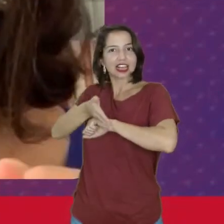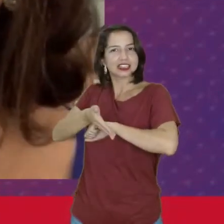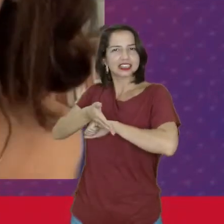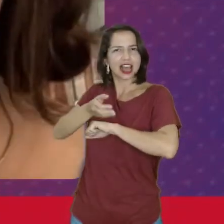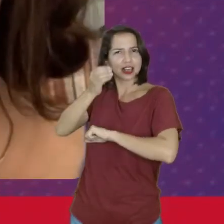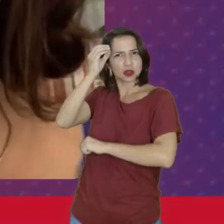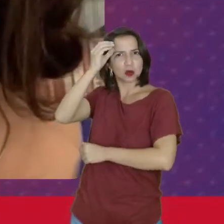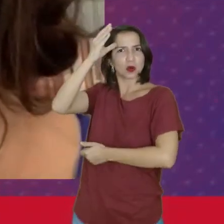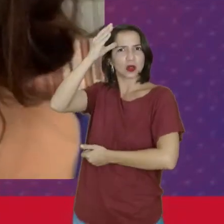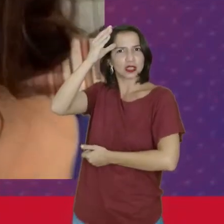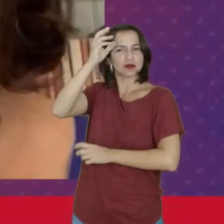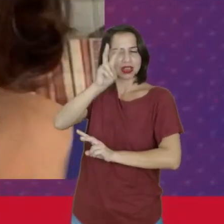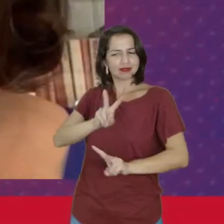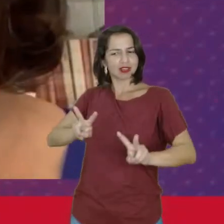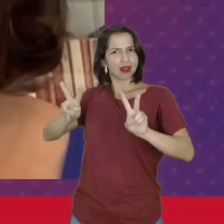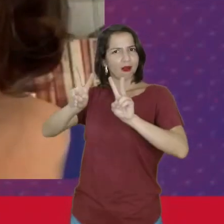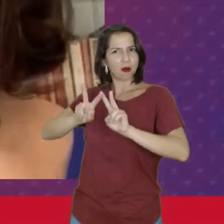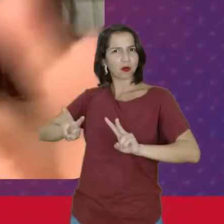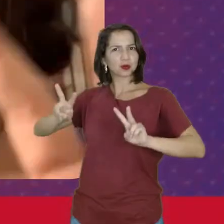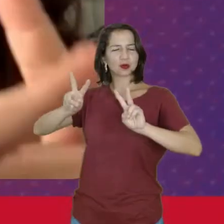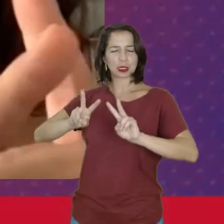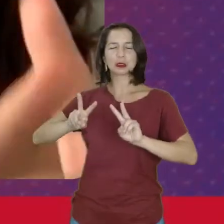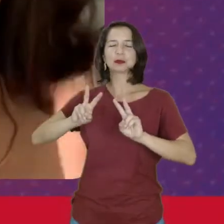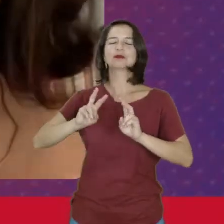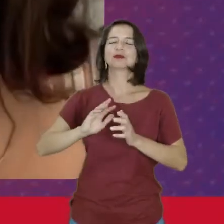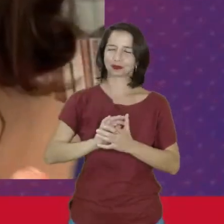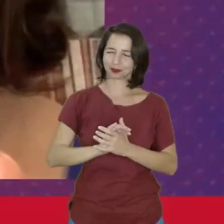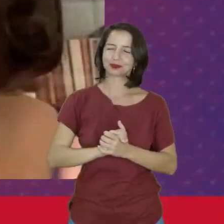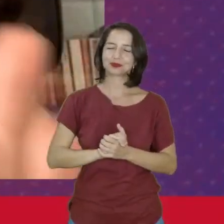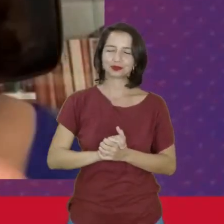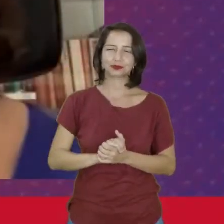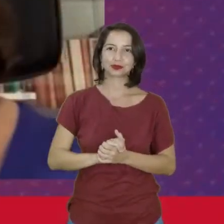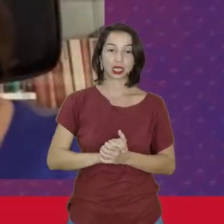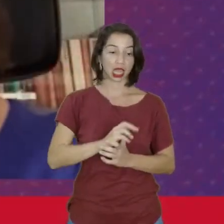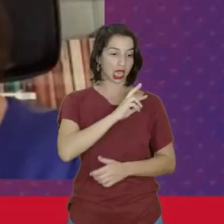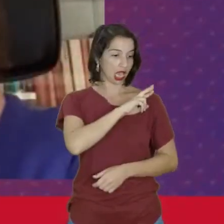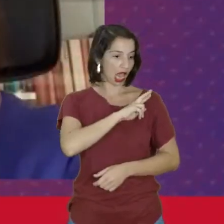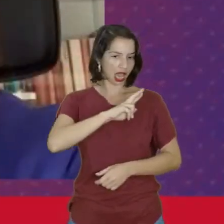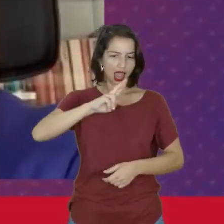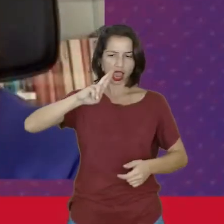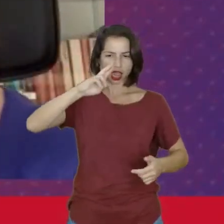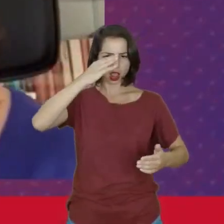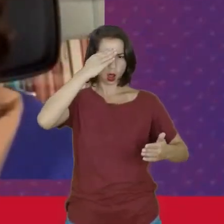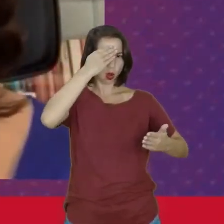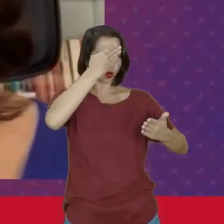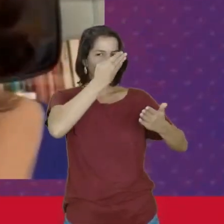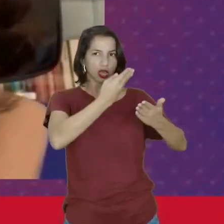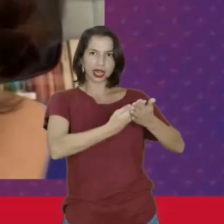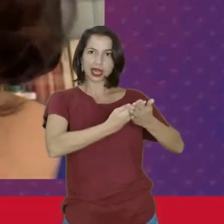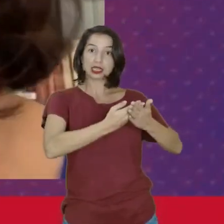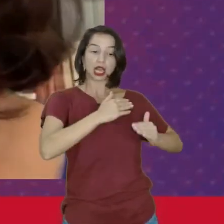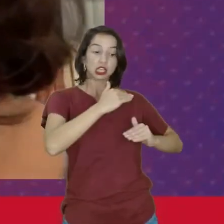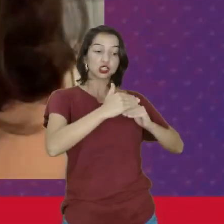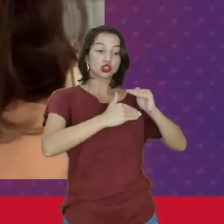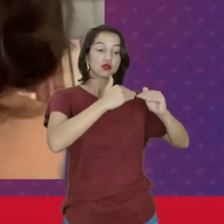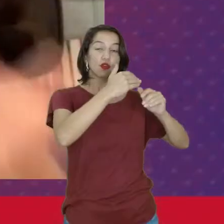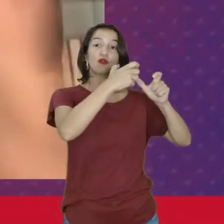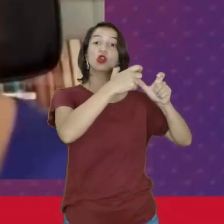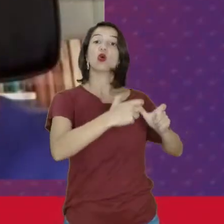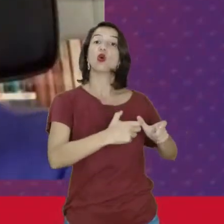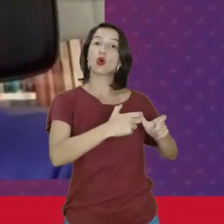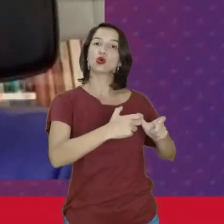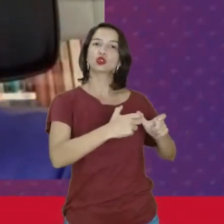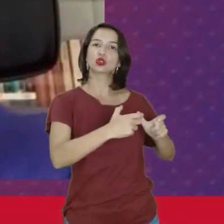convicções religiosas, elas têm que se desenvolver no espaço privado. Elas são